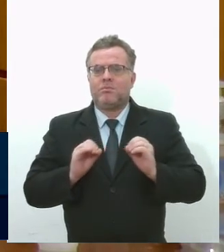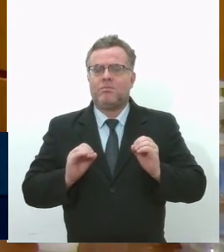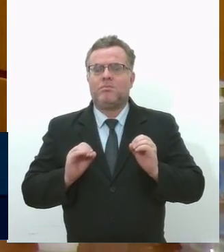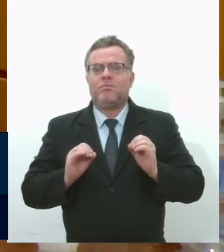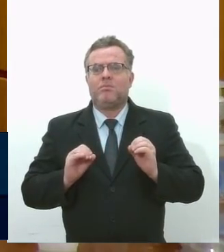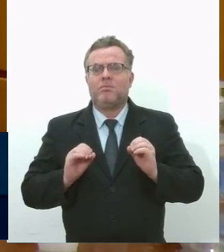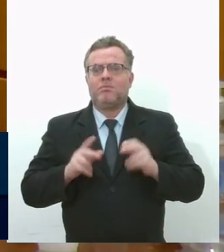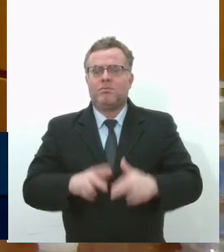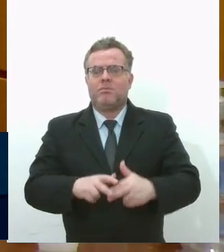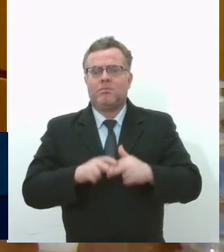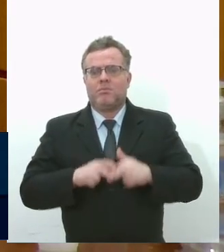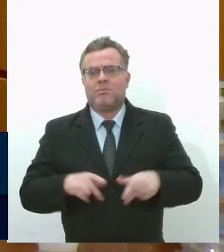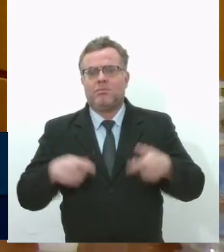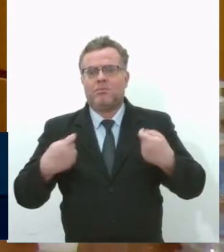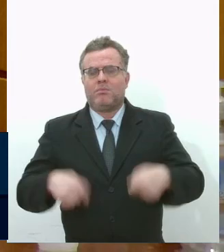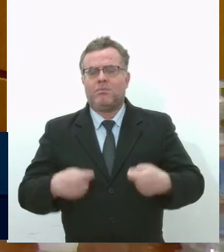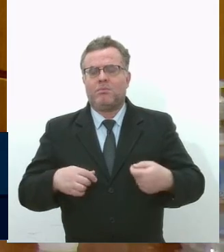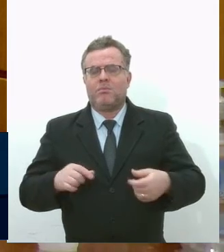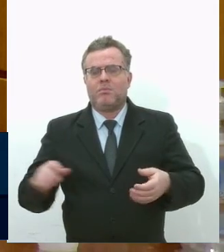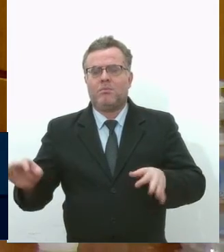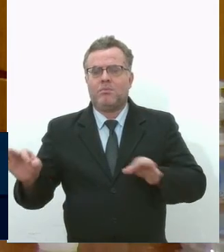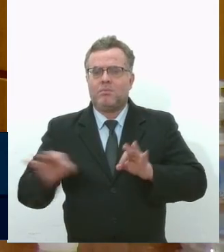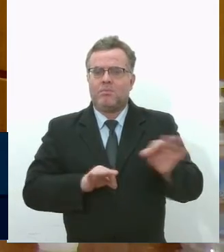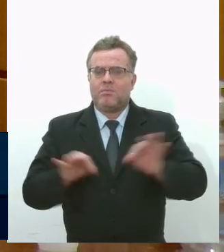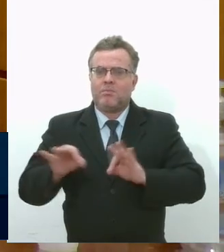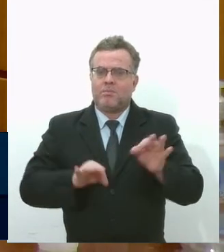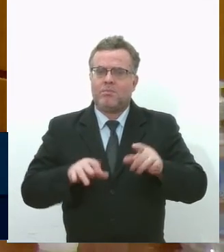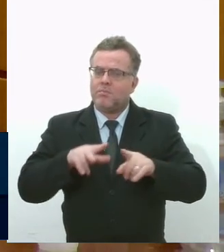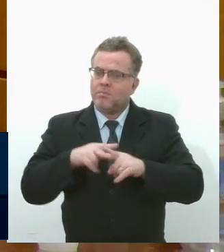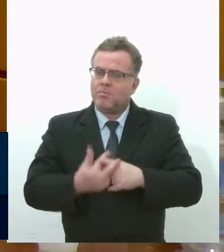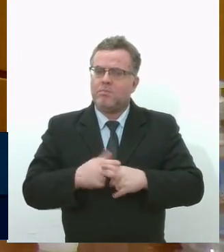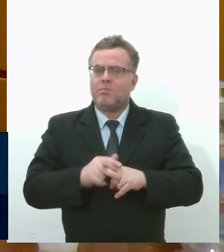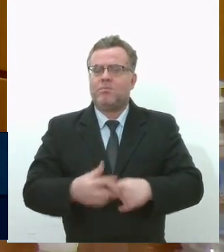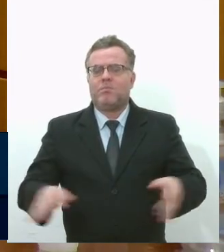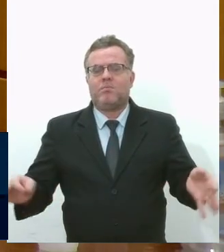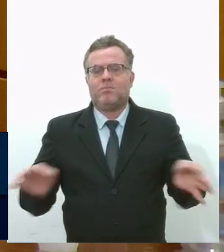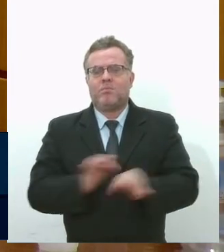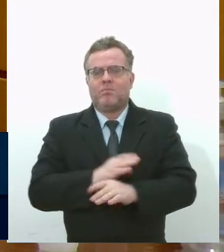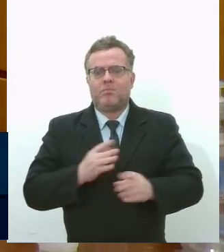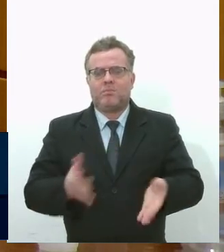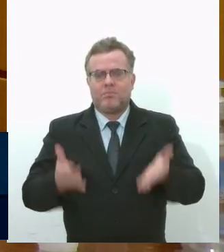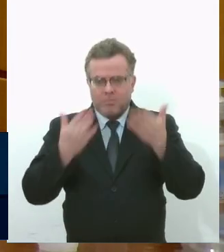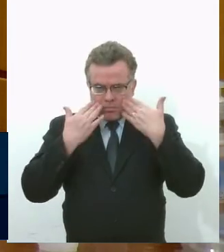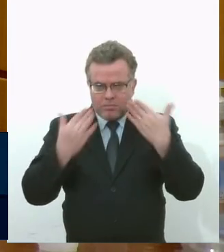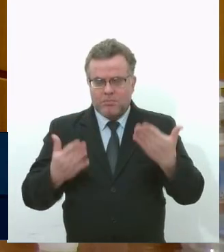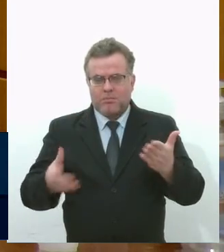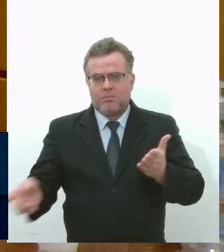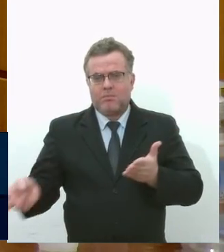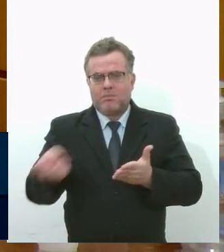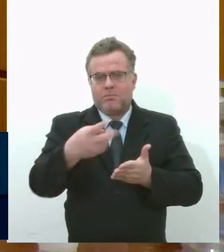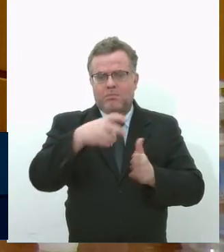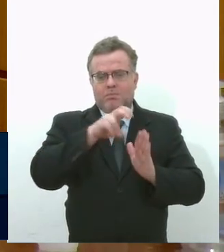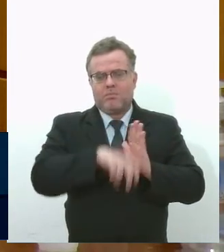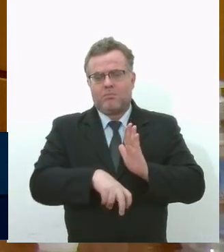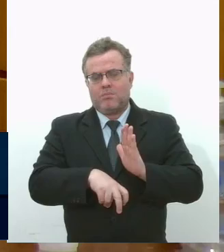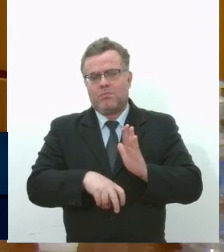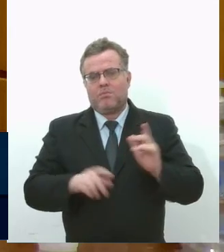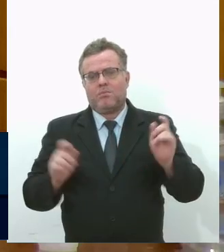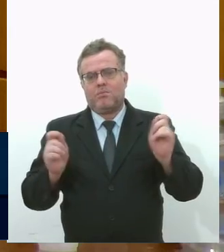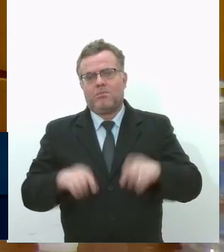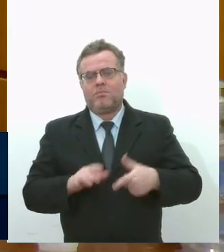que a gente precisa corrigir e deixar que nas entrâncias tributárias permeie